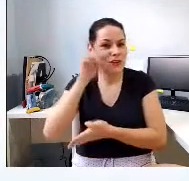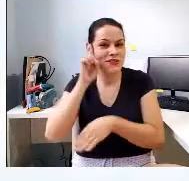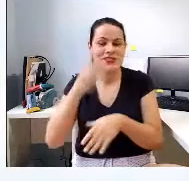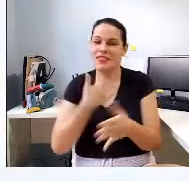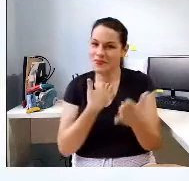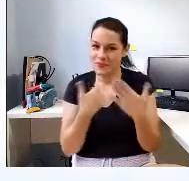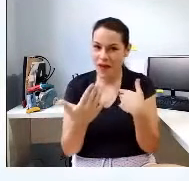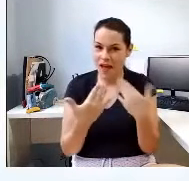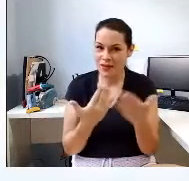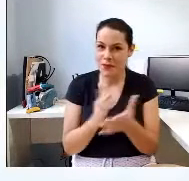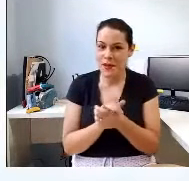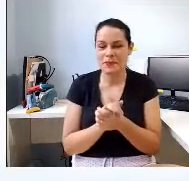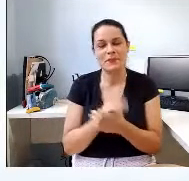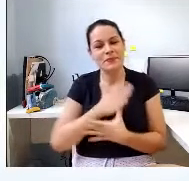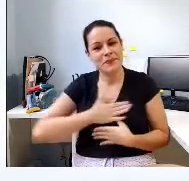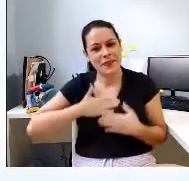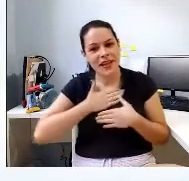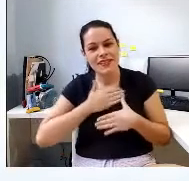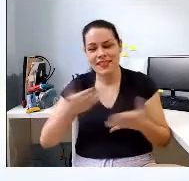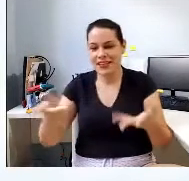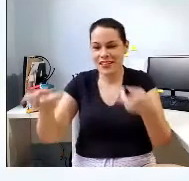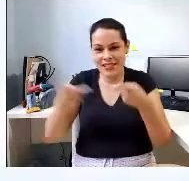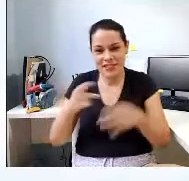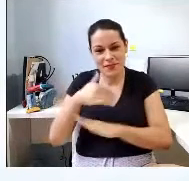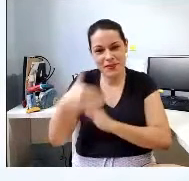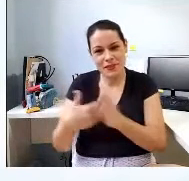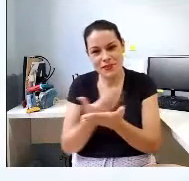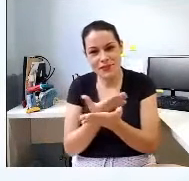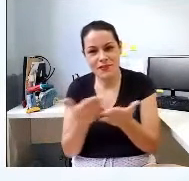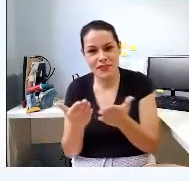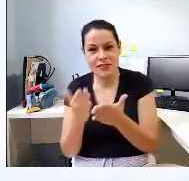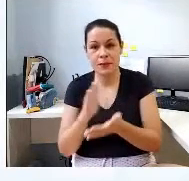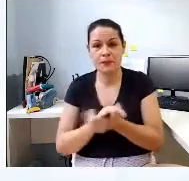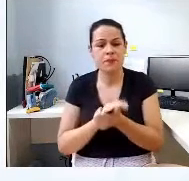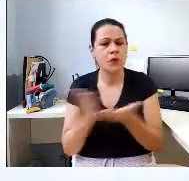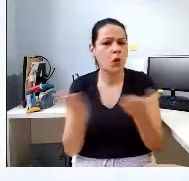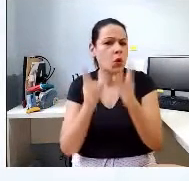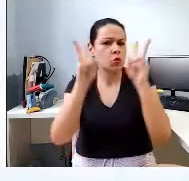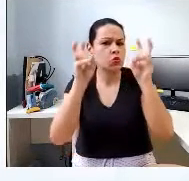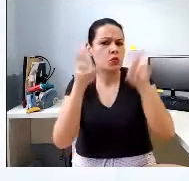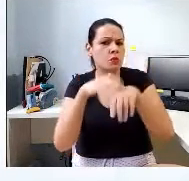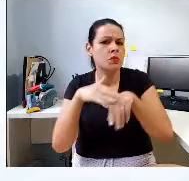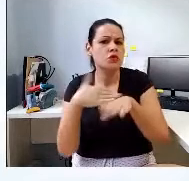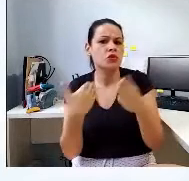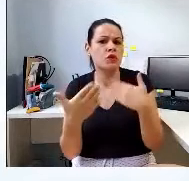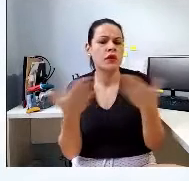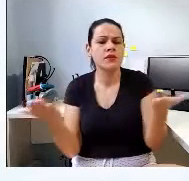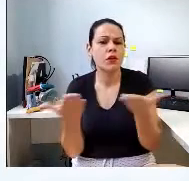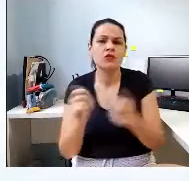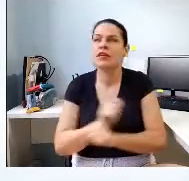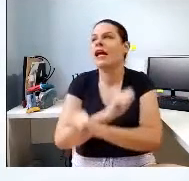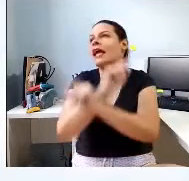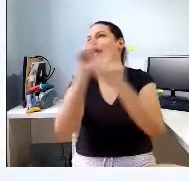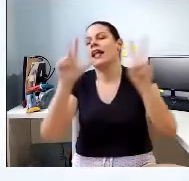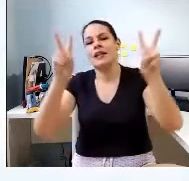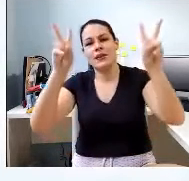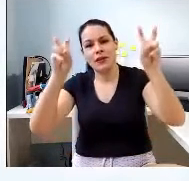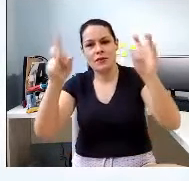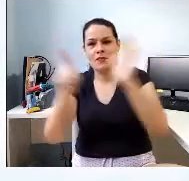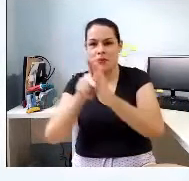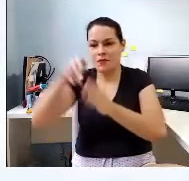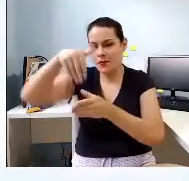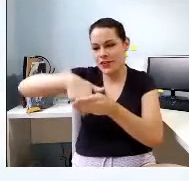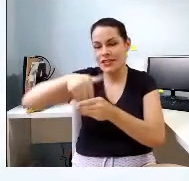um prazer tê-los aqui. Tá? Qual é o nosso tema, meninos? Só pode ser a eleição de ontem, né? Foi uma